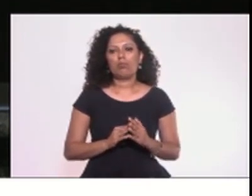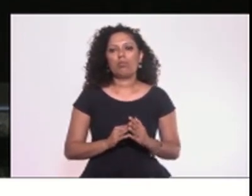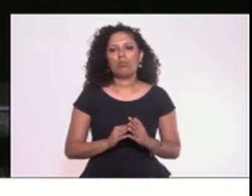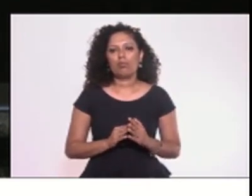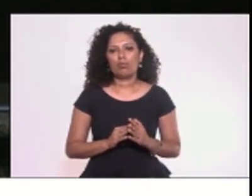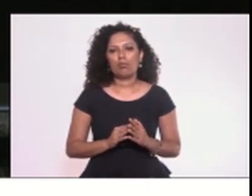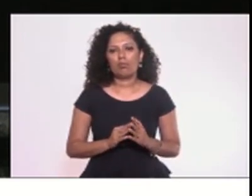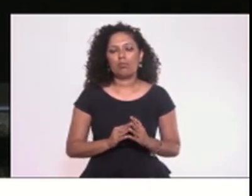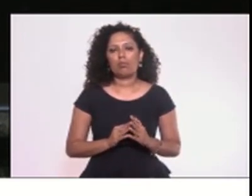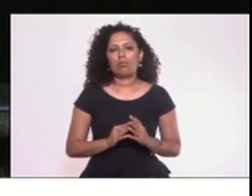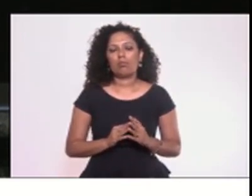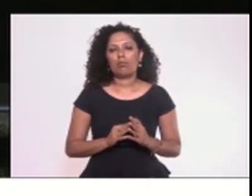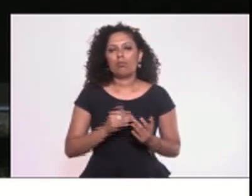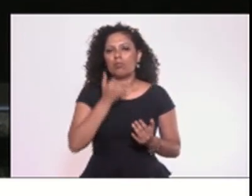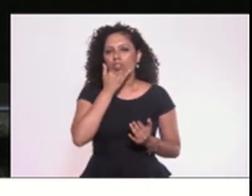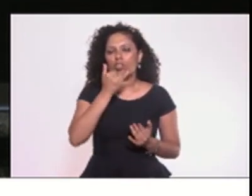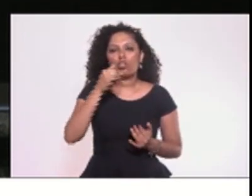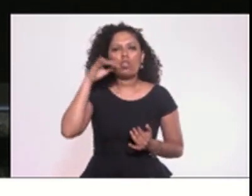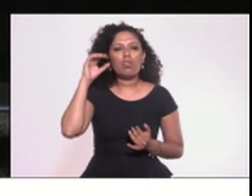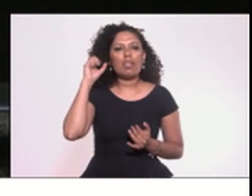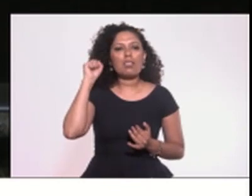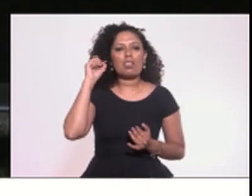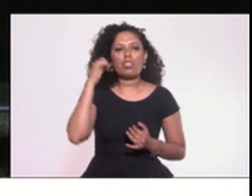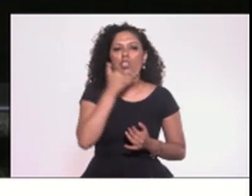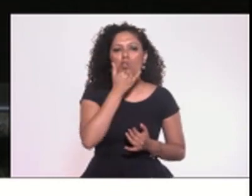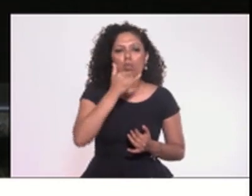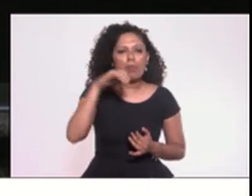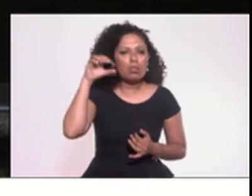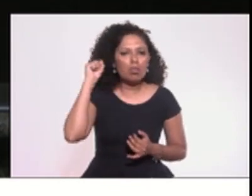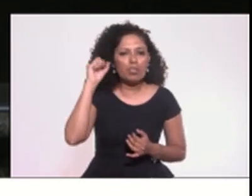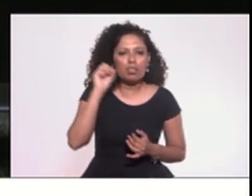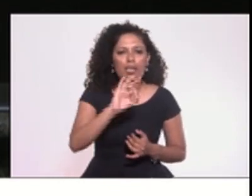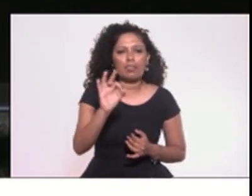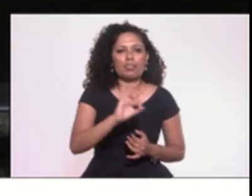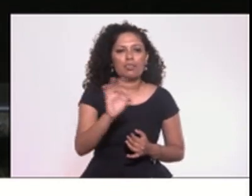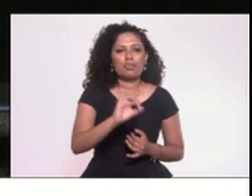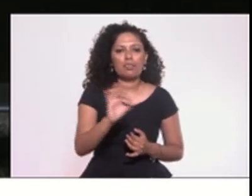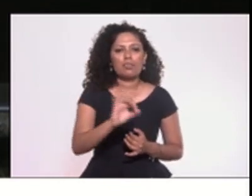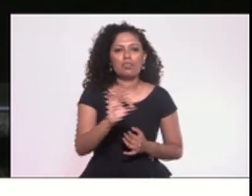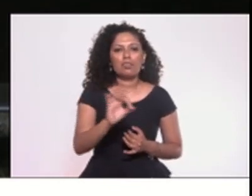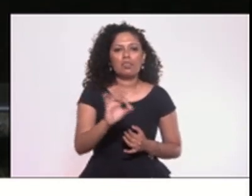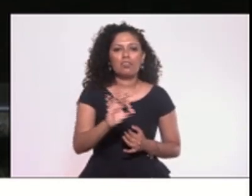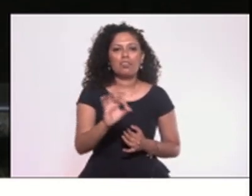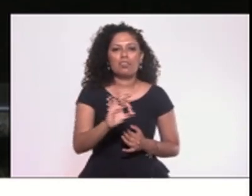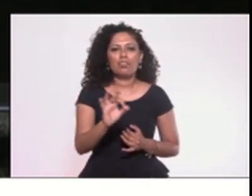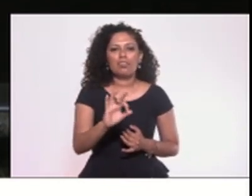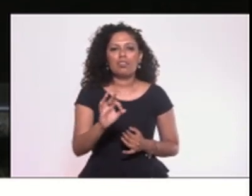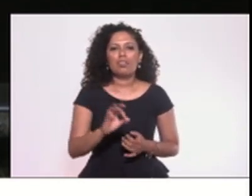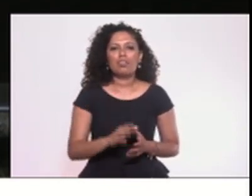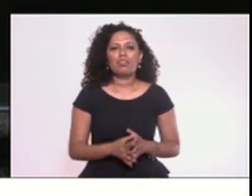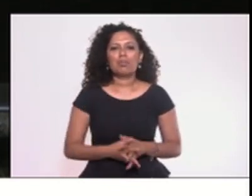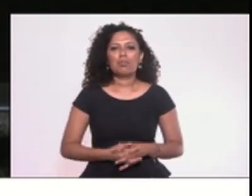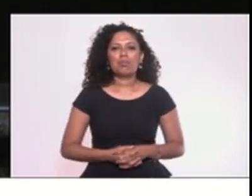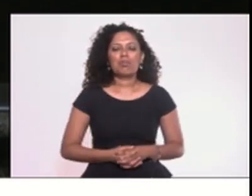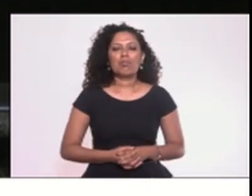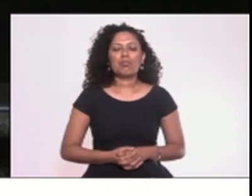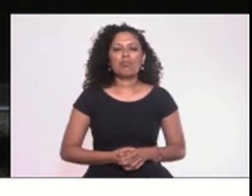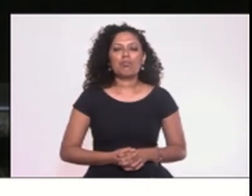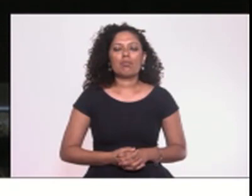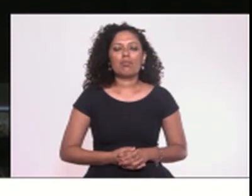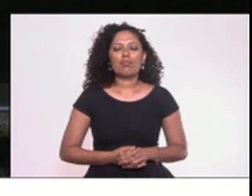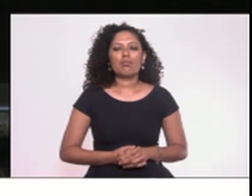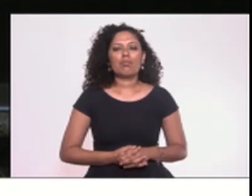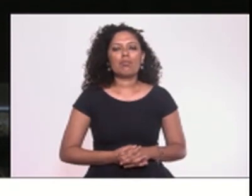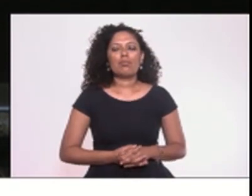mais tempo, nos eventos no Green Rio, inclusive estabelecendo parcerias com